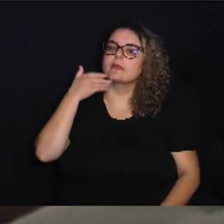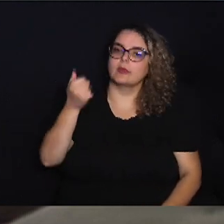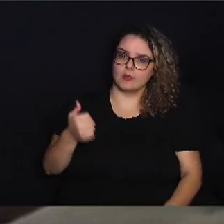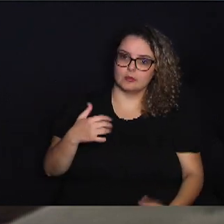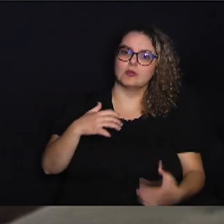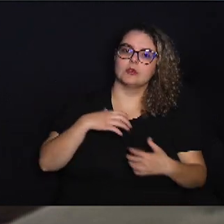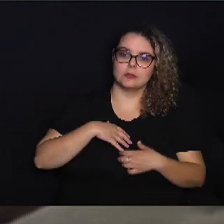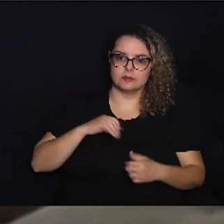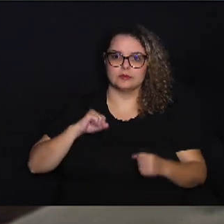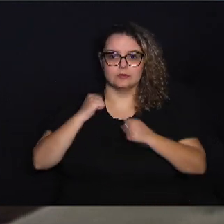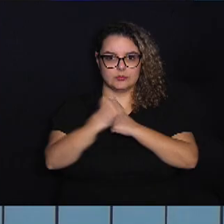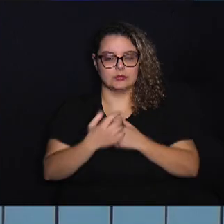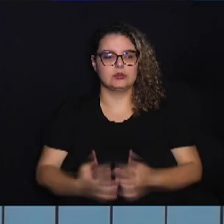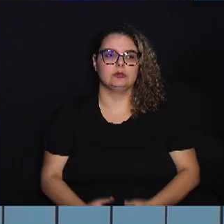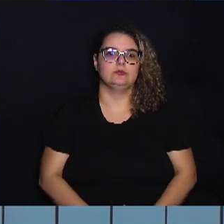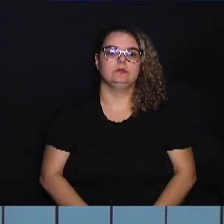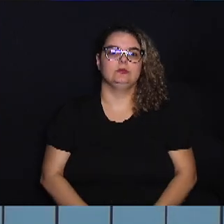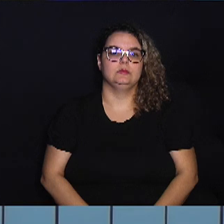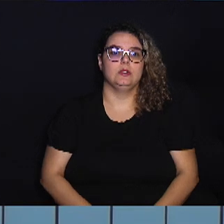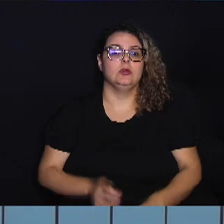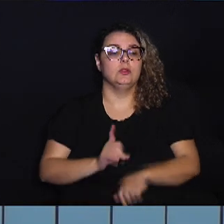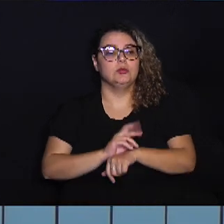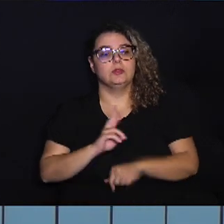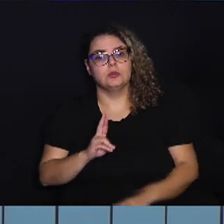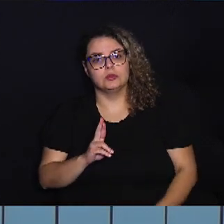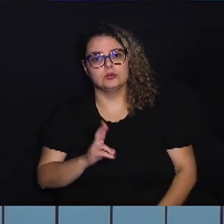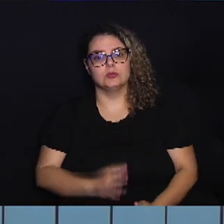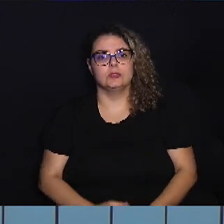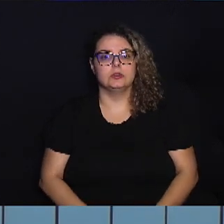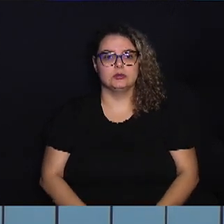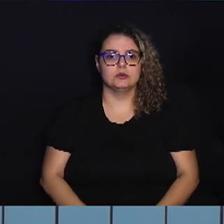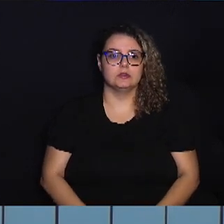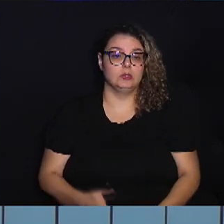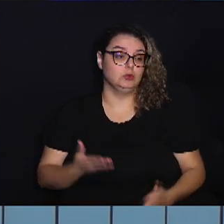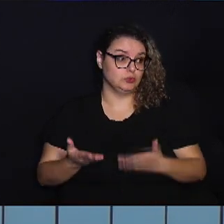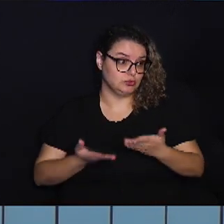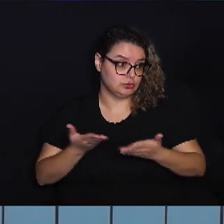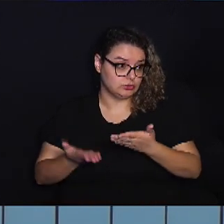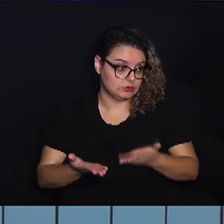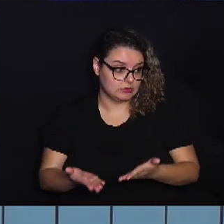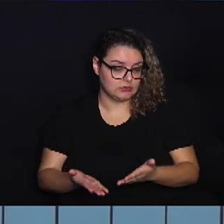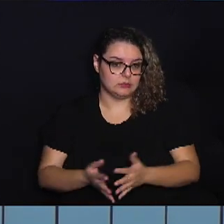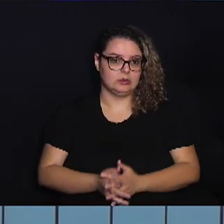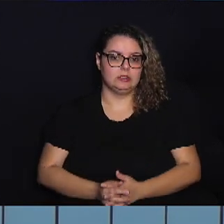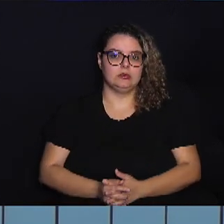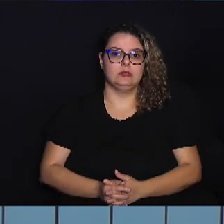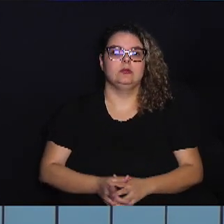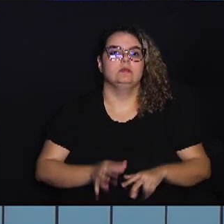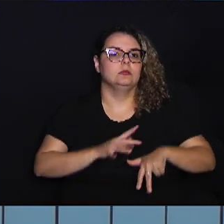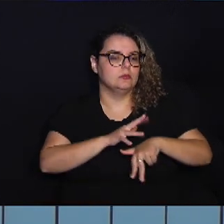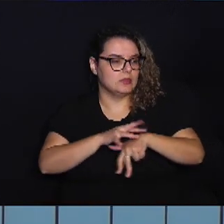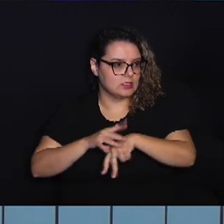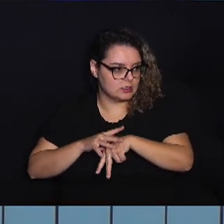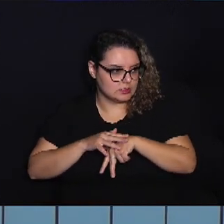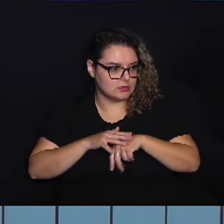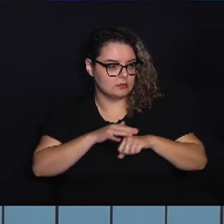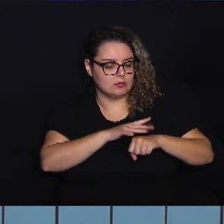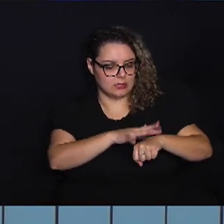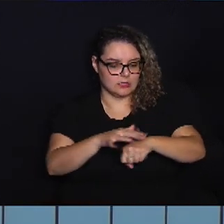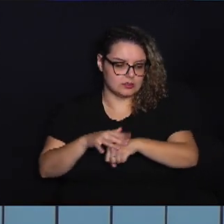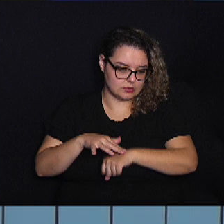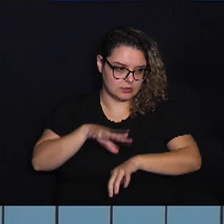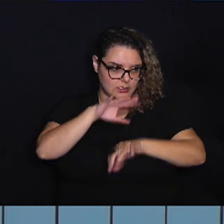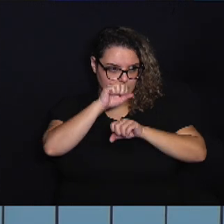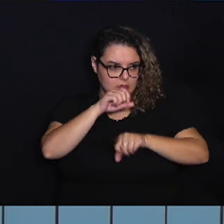maneira de protegê-los. Doutora, os tratamentos, né, para as doenças respiratórias, eles são